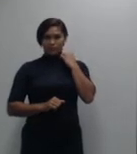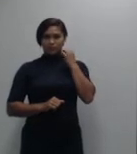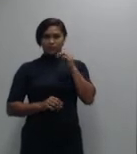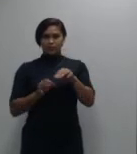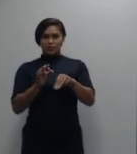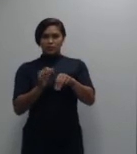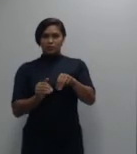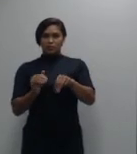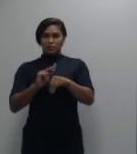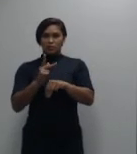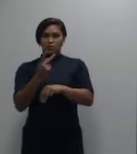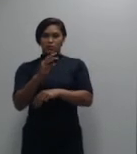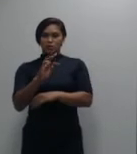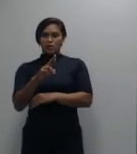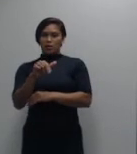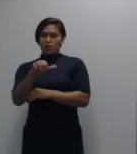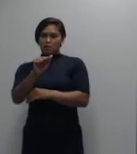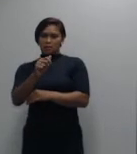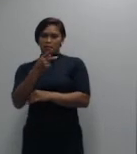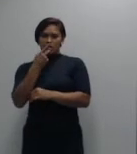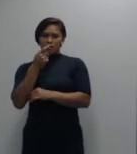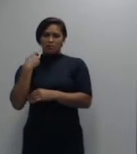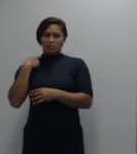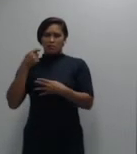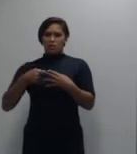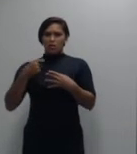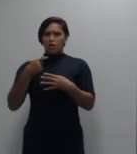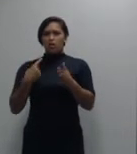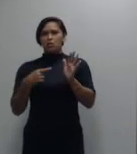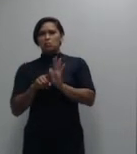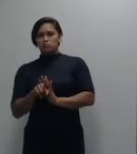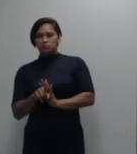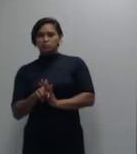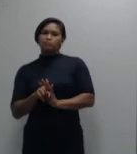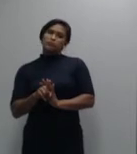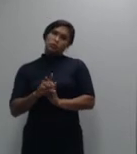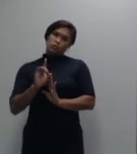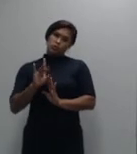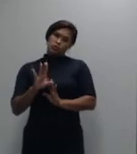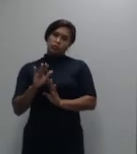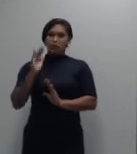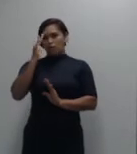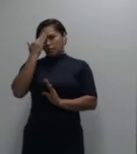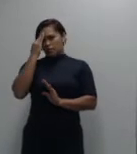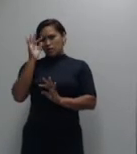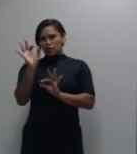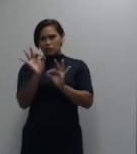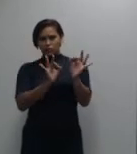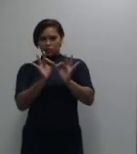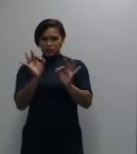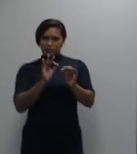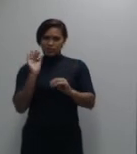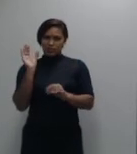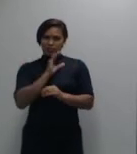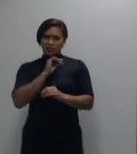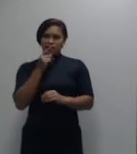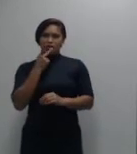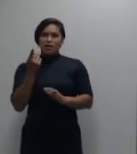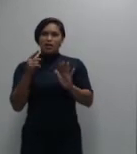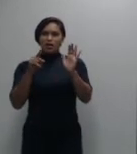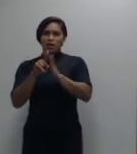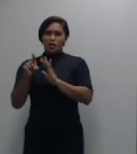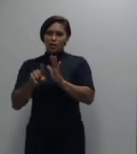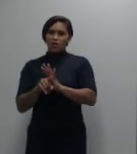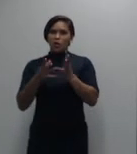Ministro é Benjamin eu entregaria isso apenas pelo sentido de agilizar não é que eu posso tomar